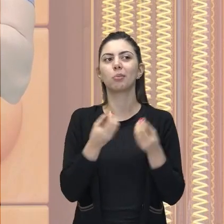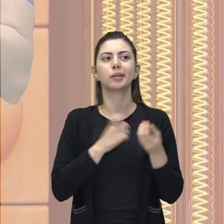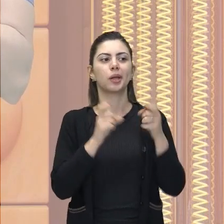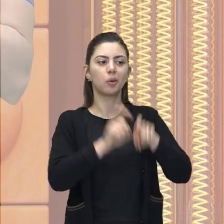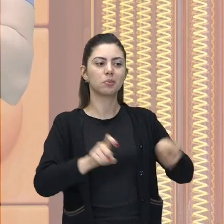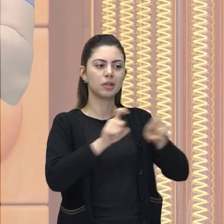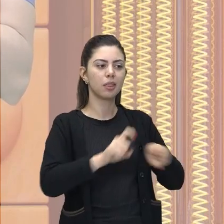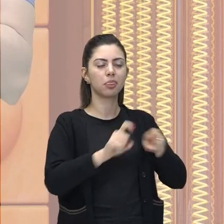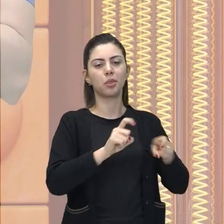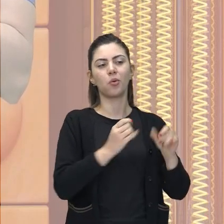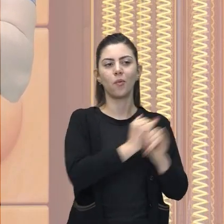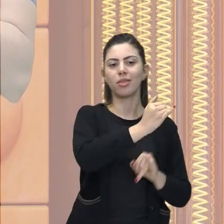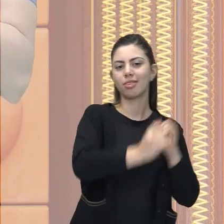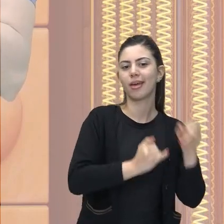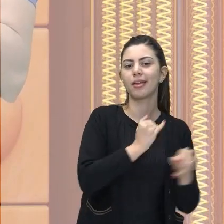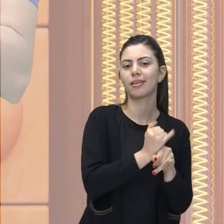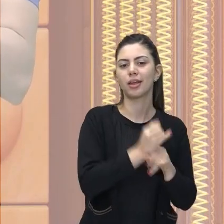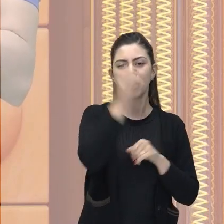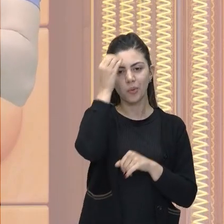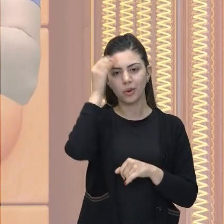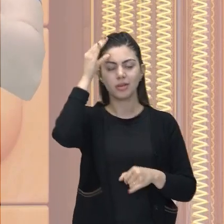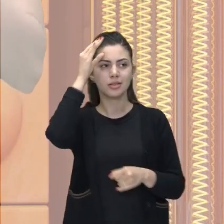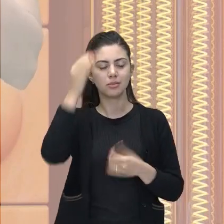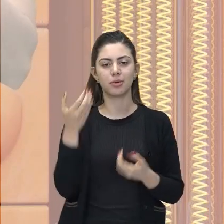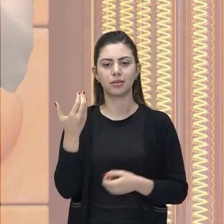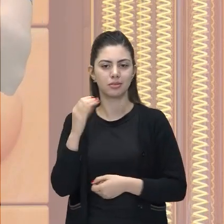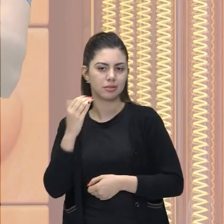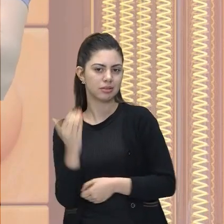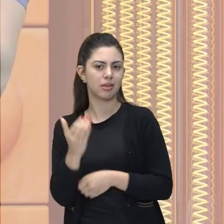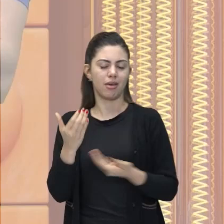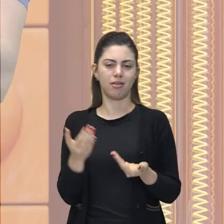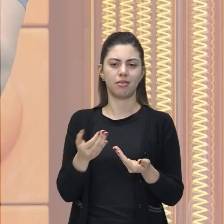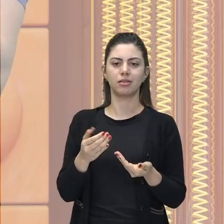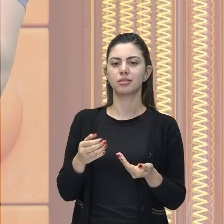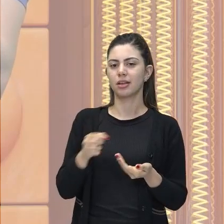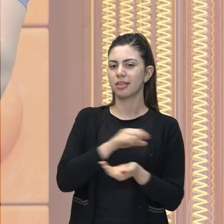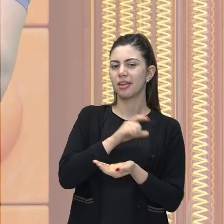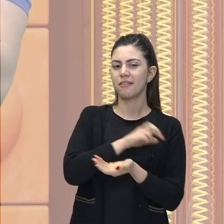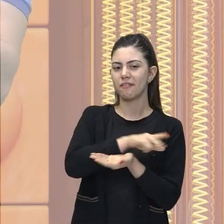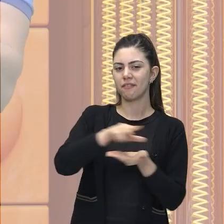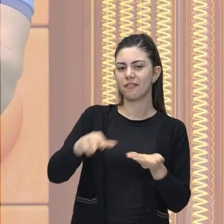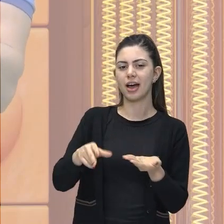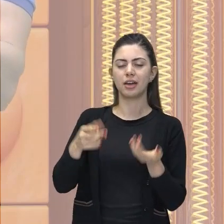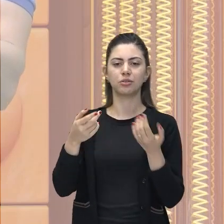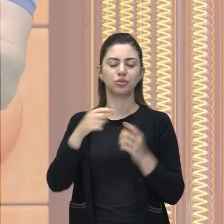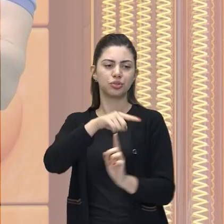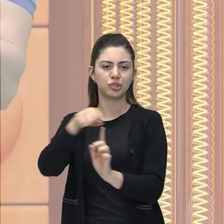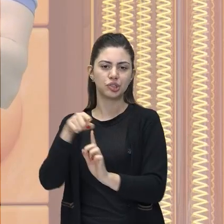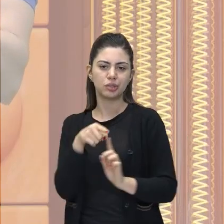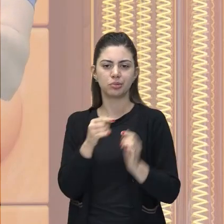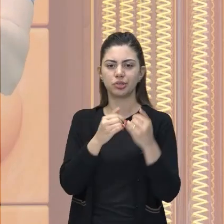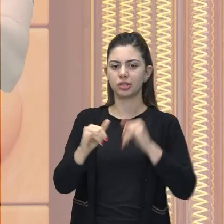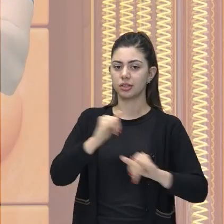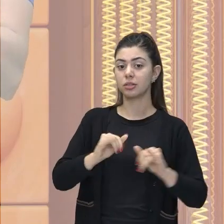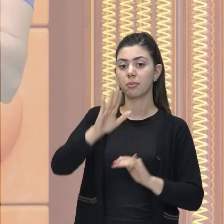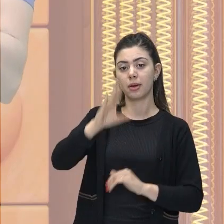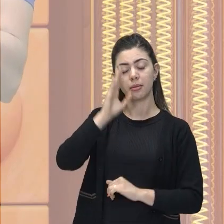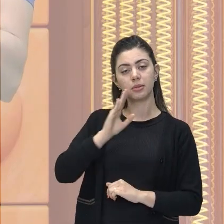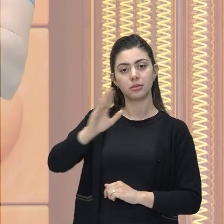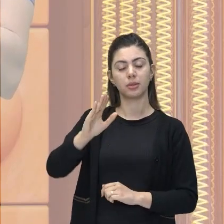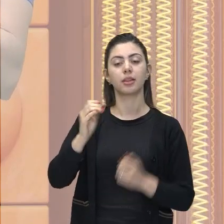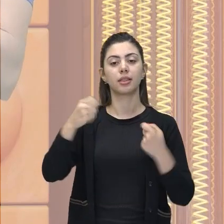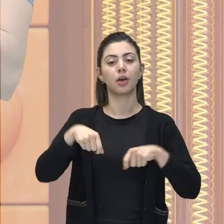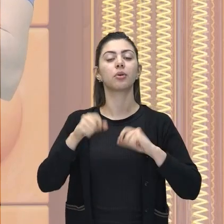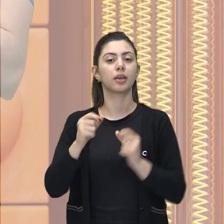do conhecimento técnico, científico, de fontes alternativas de energia, em especial as energias